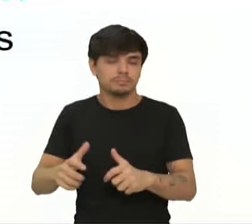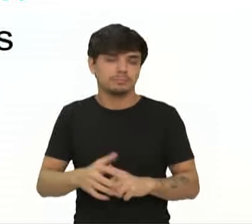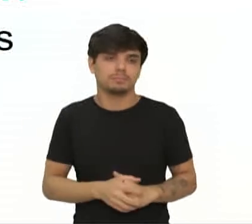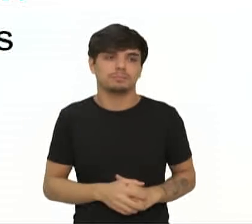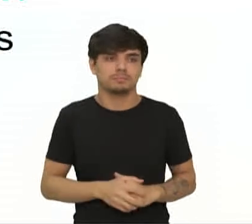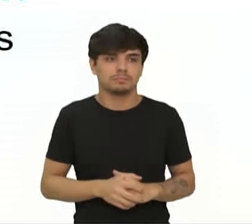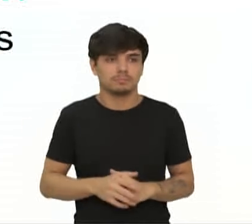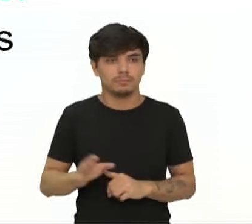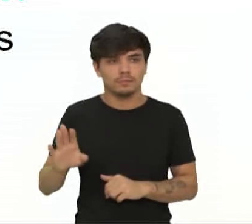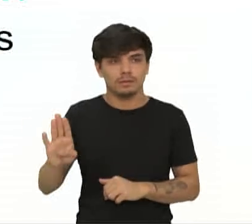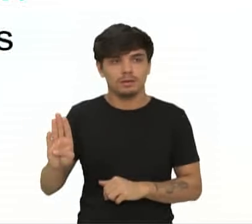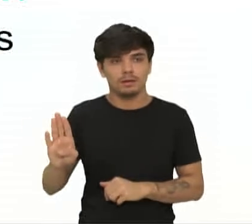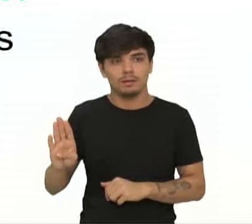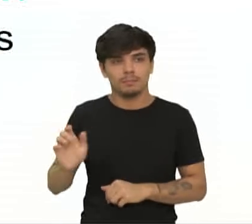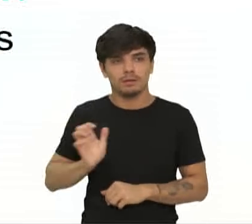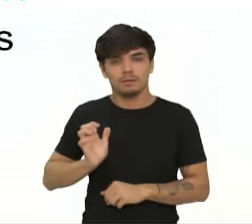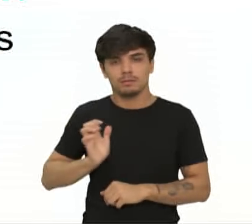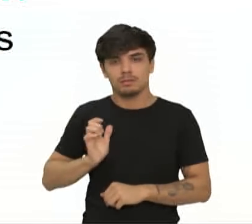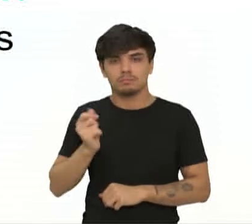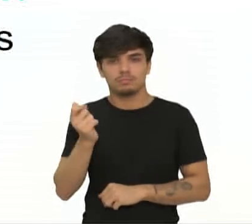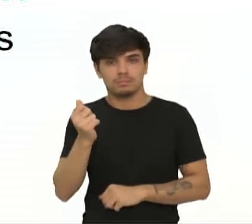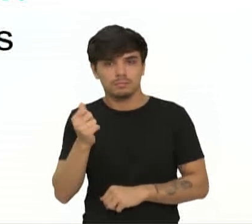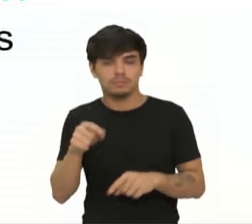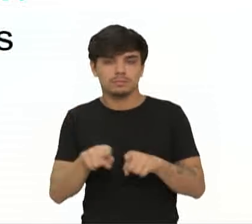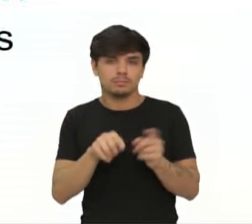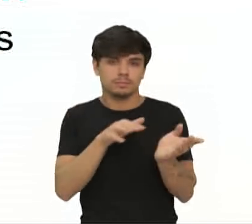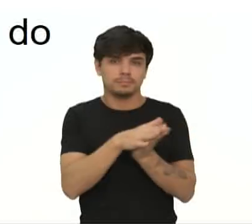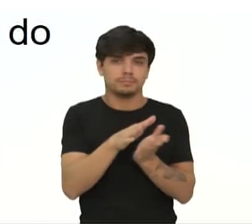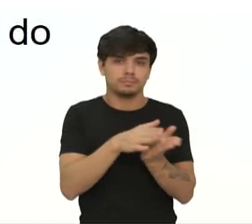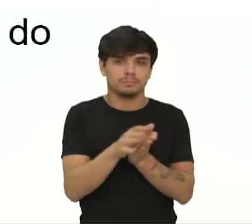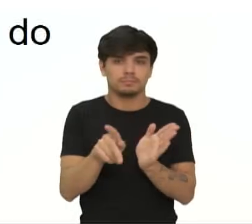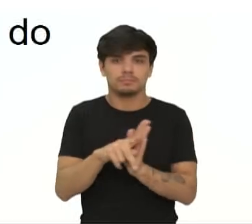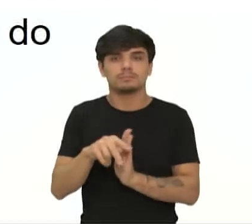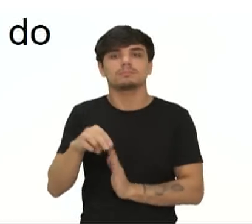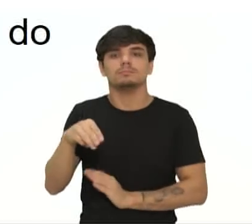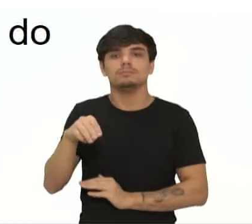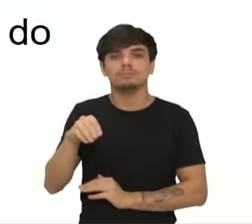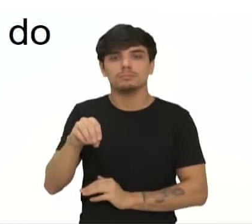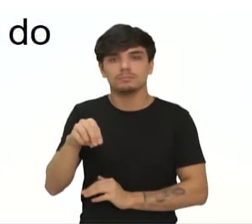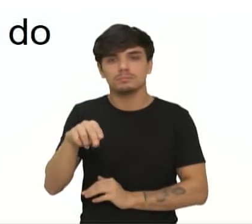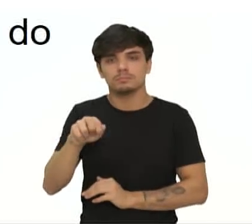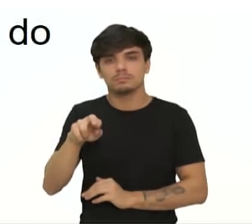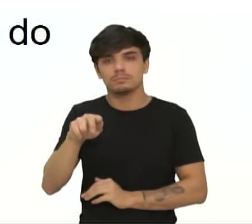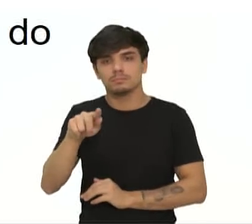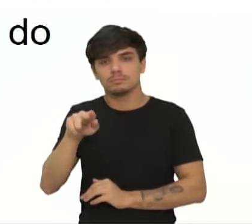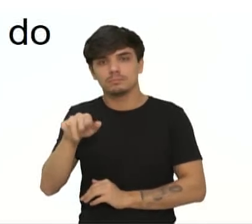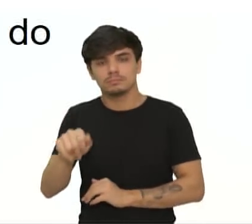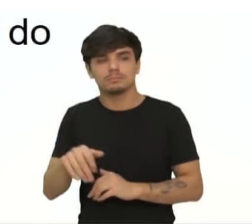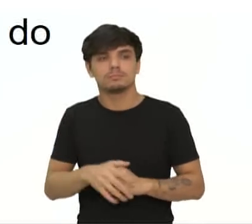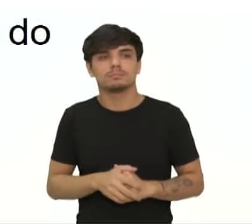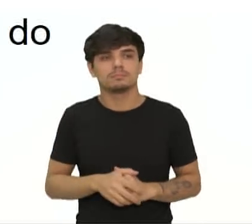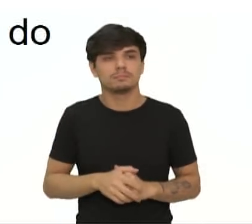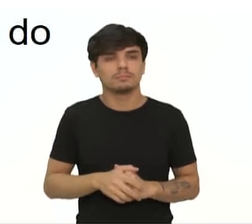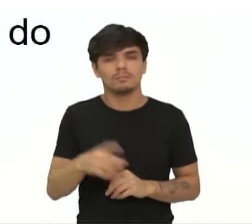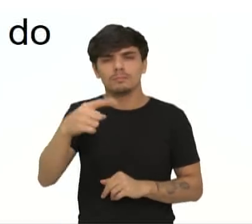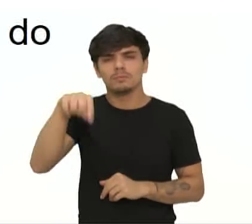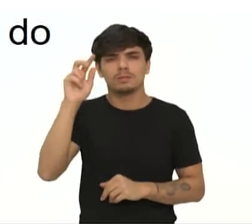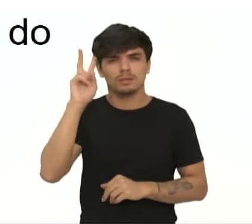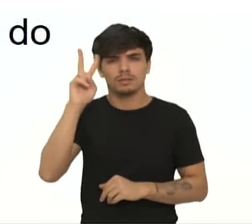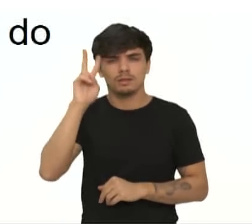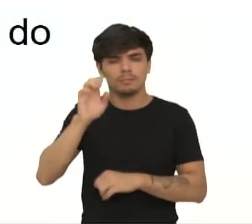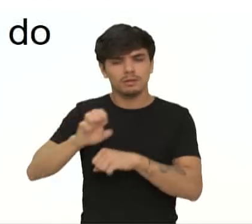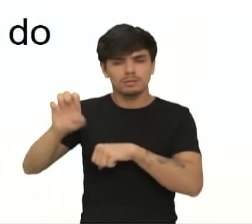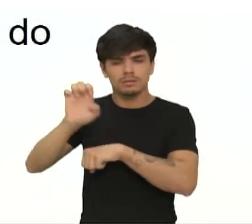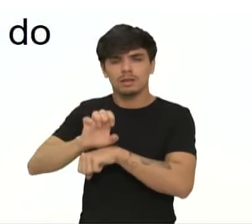enriquecer, claro, né? E custear os gastos, principalmente da monarquia e da corte. Olha lá, lembra dos estados, cada um no